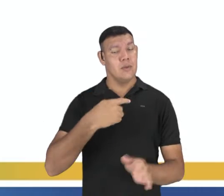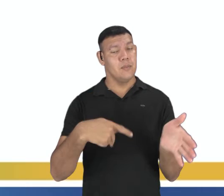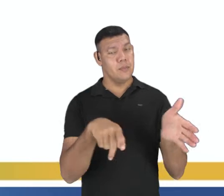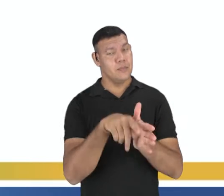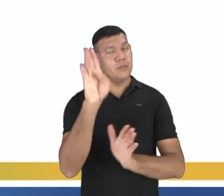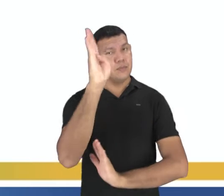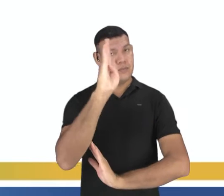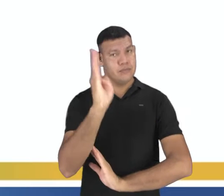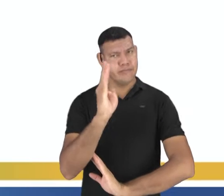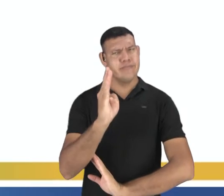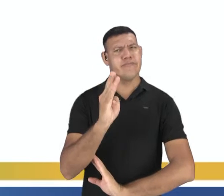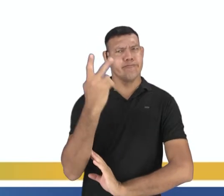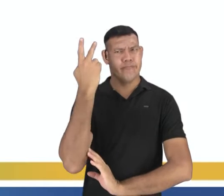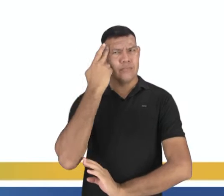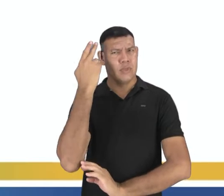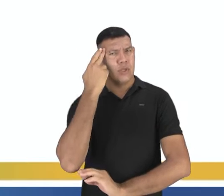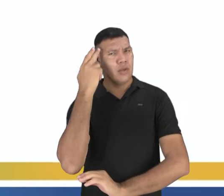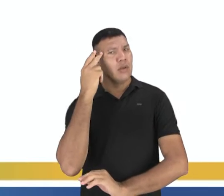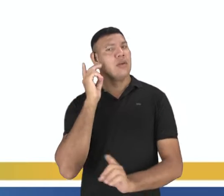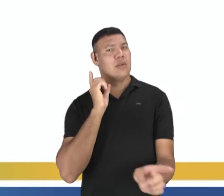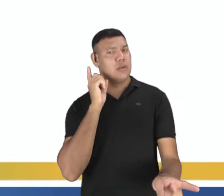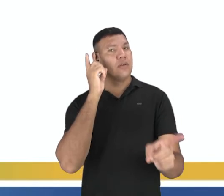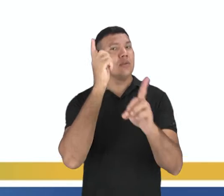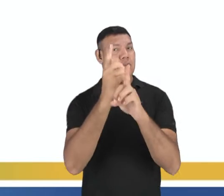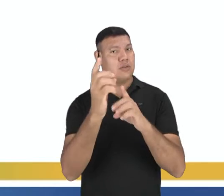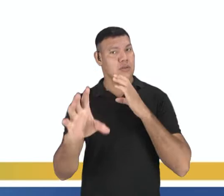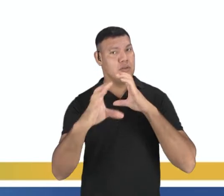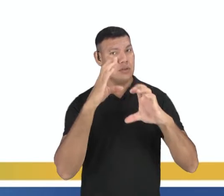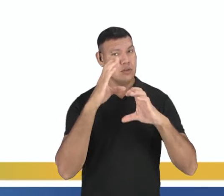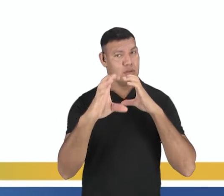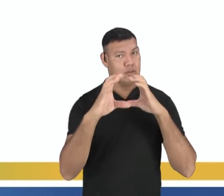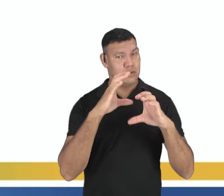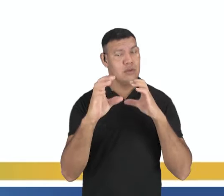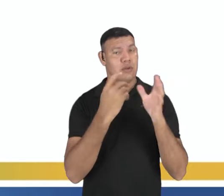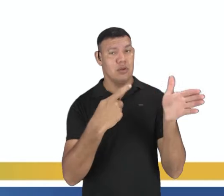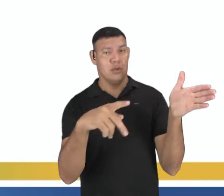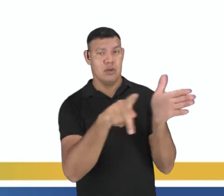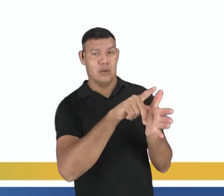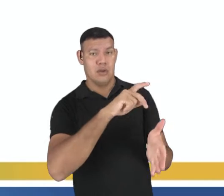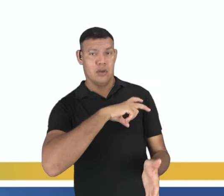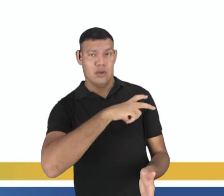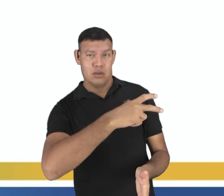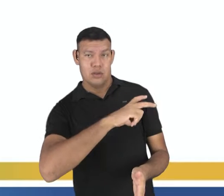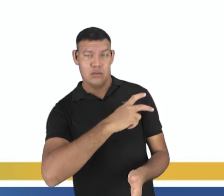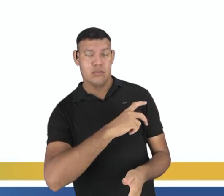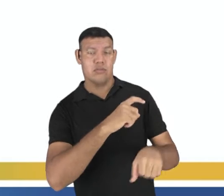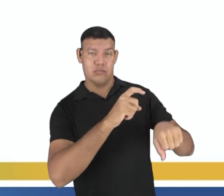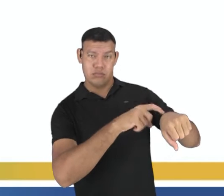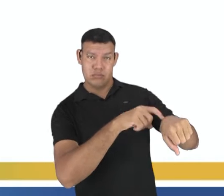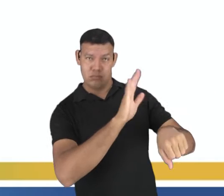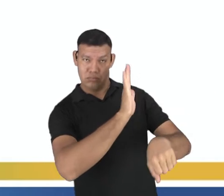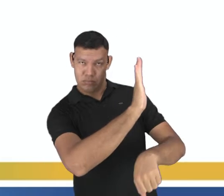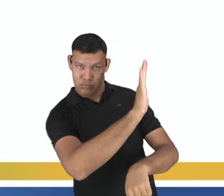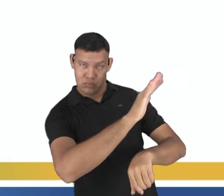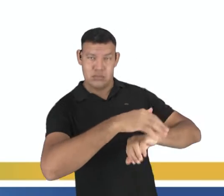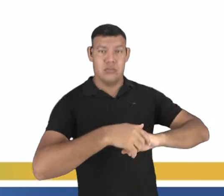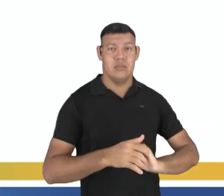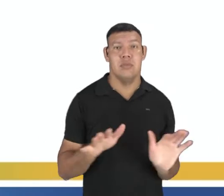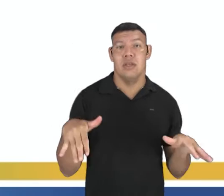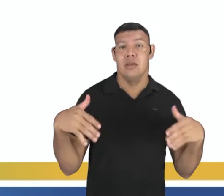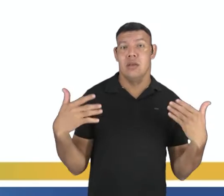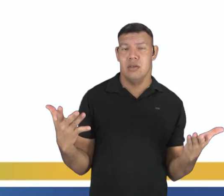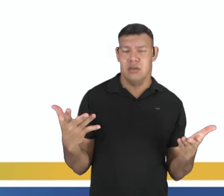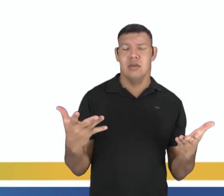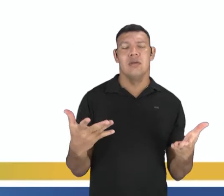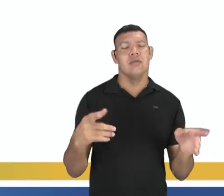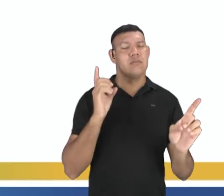brasileira, mas normalmente você vai encontrar as cantigas no português de Portugal da época, mas é possível encontrar